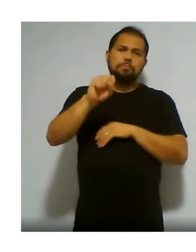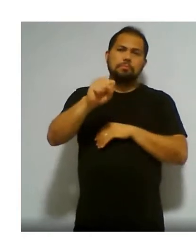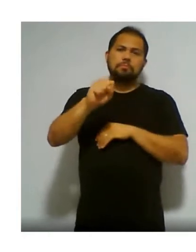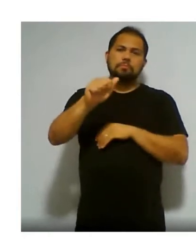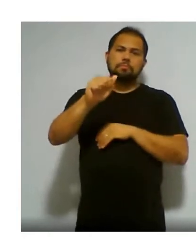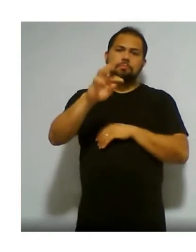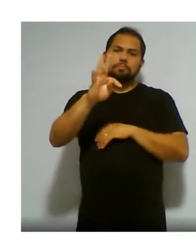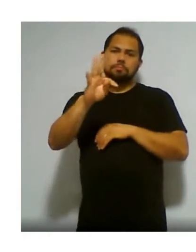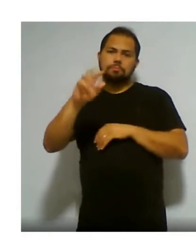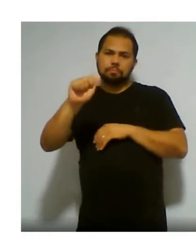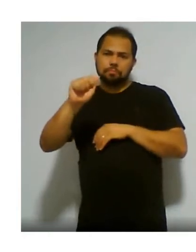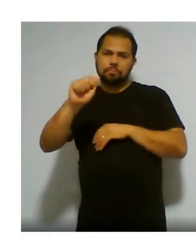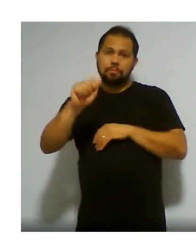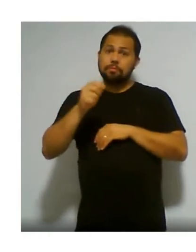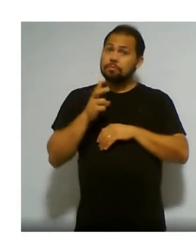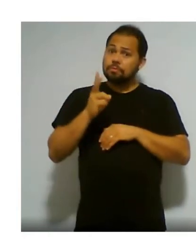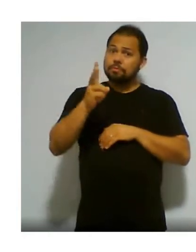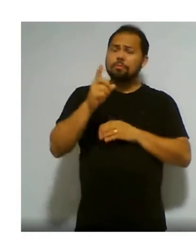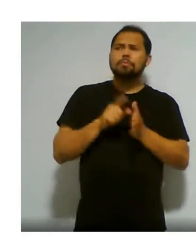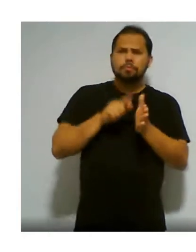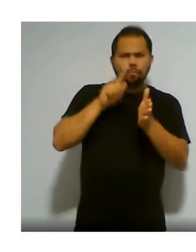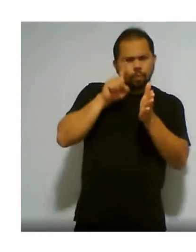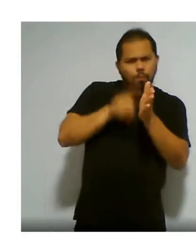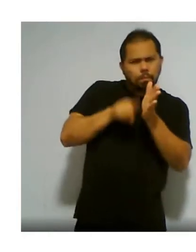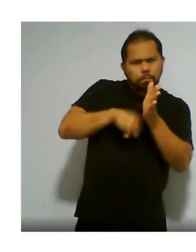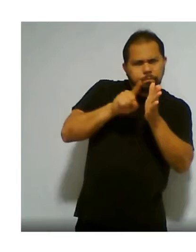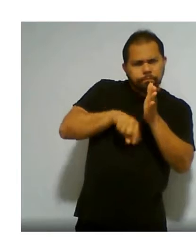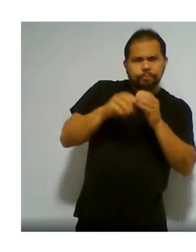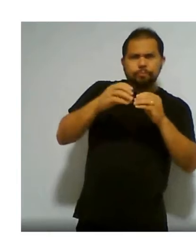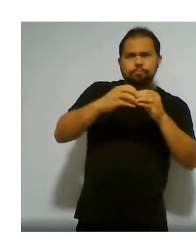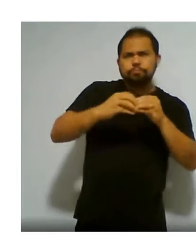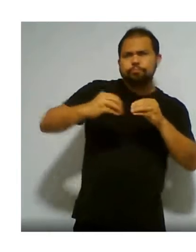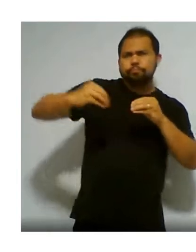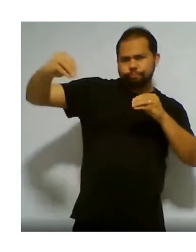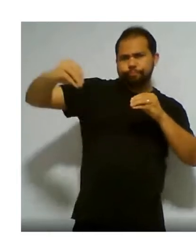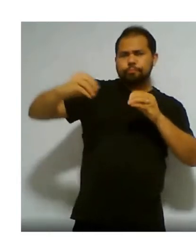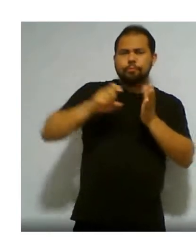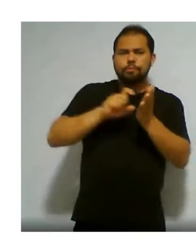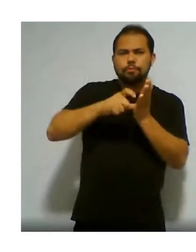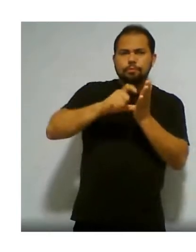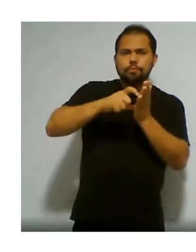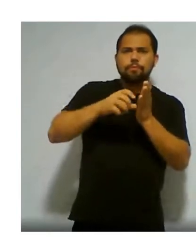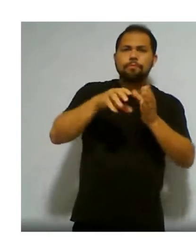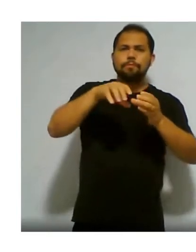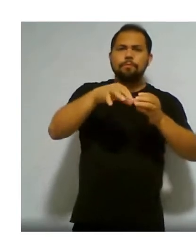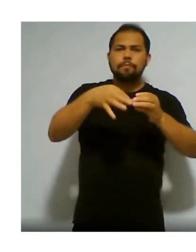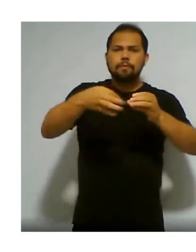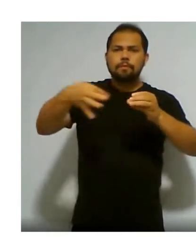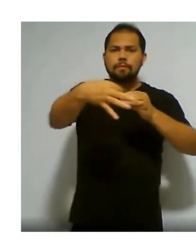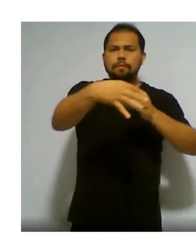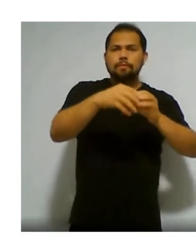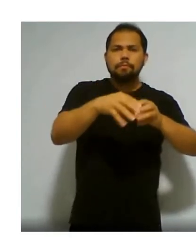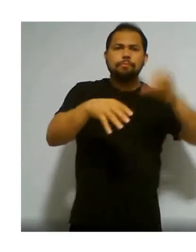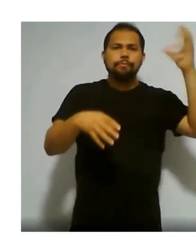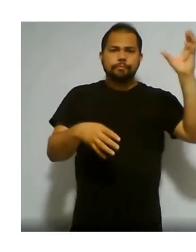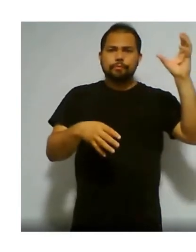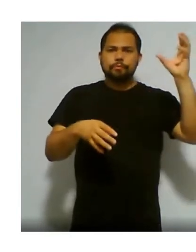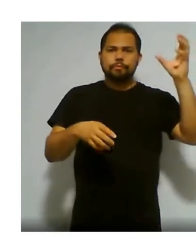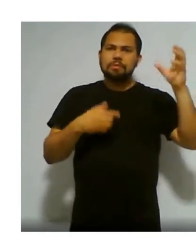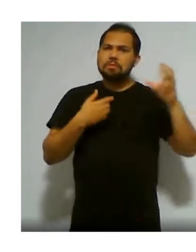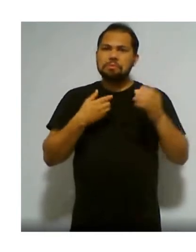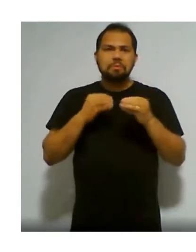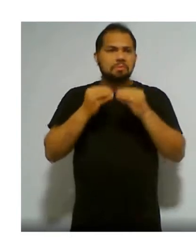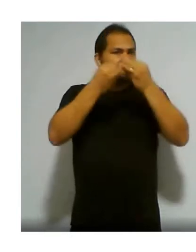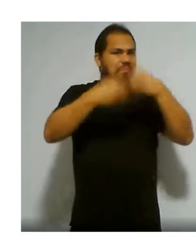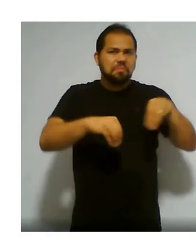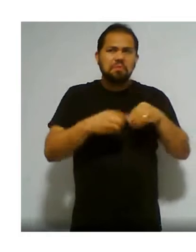SATA, sem prejudicar o seu sistema computacional. Né? Então a evolução direta SATA é o que a gente vai encontrar hoje em dia